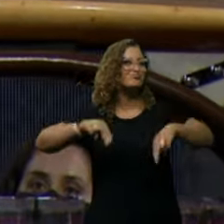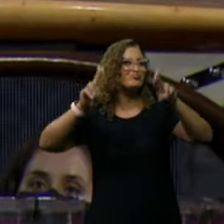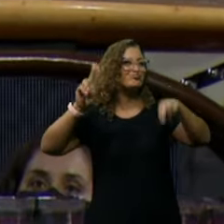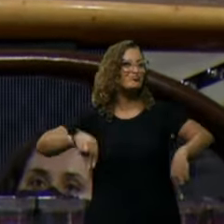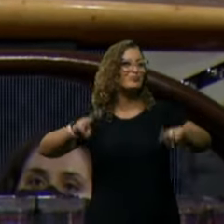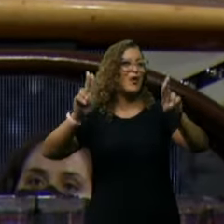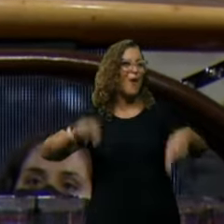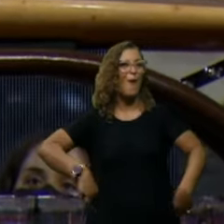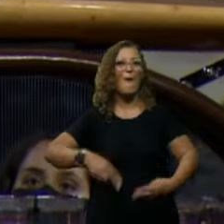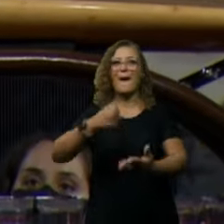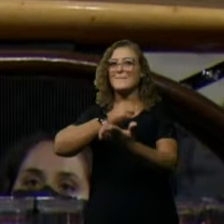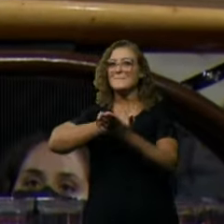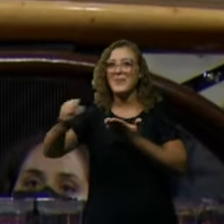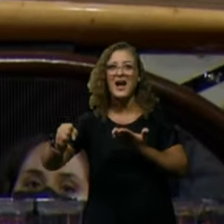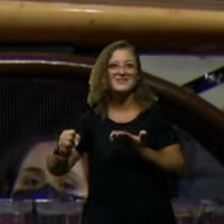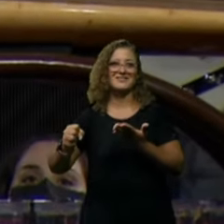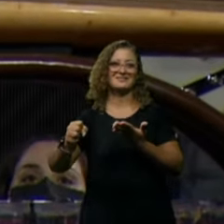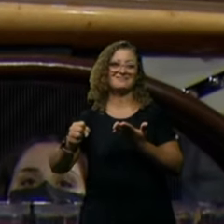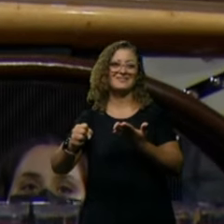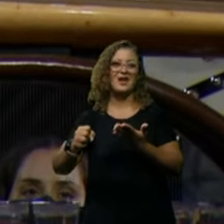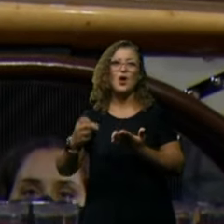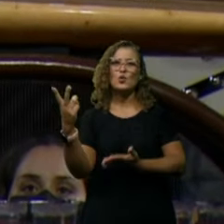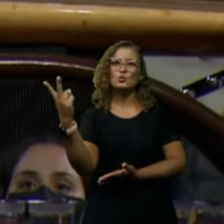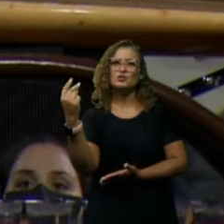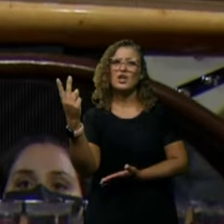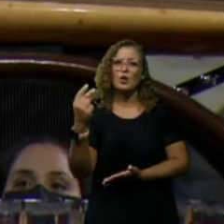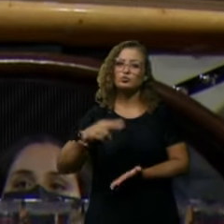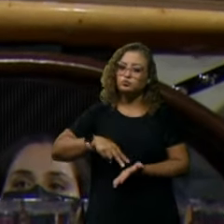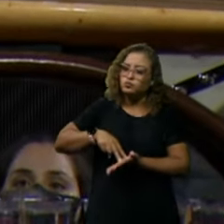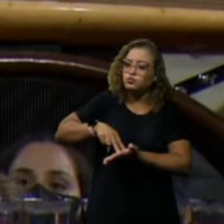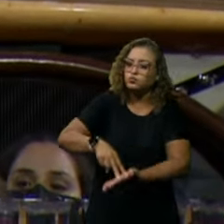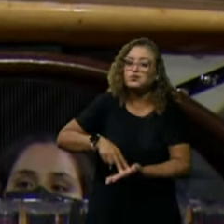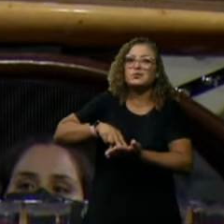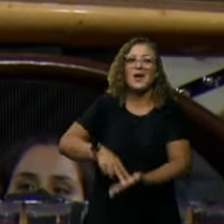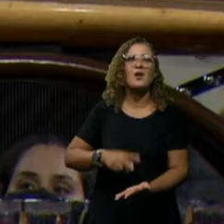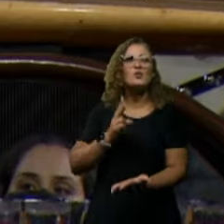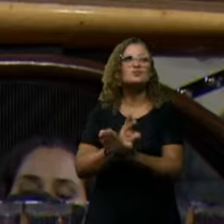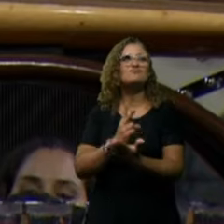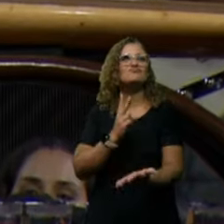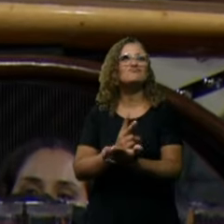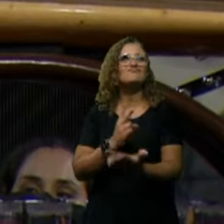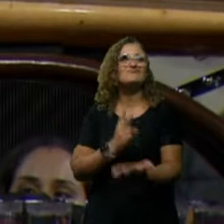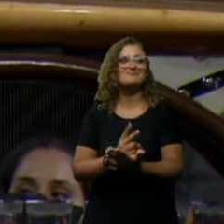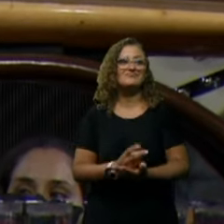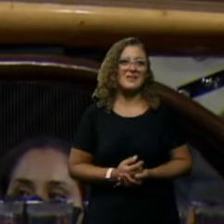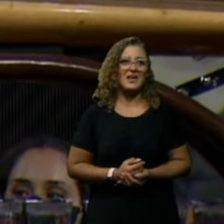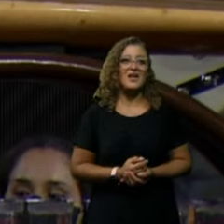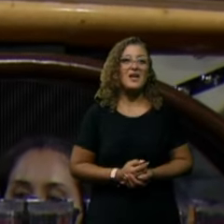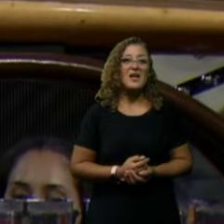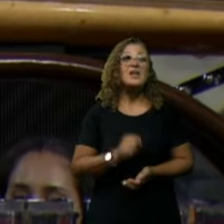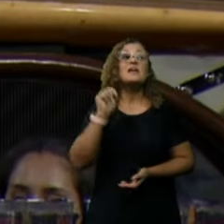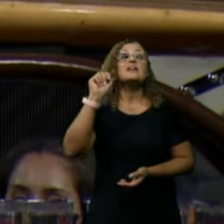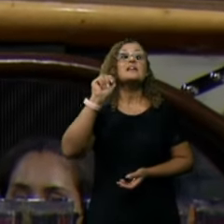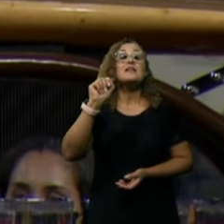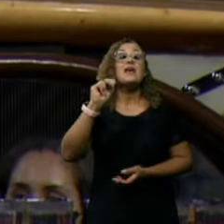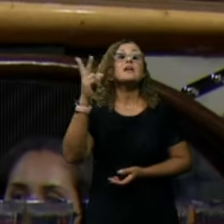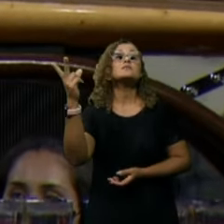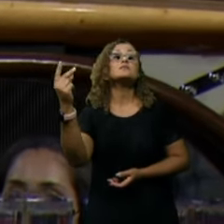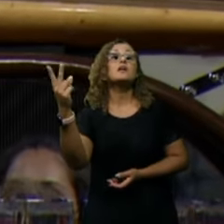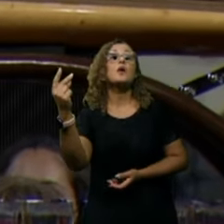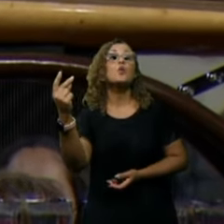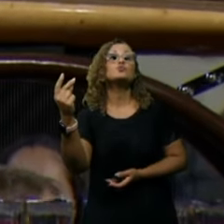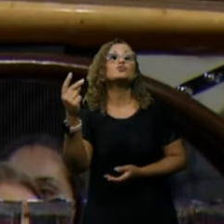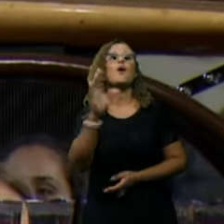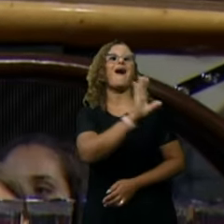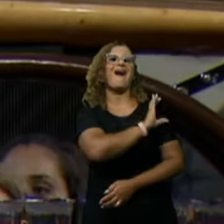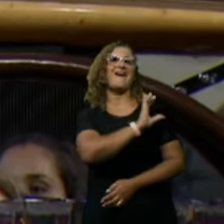o segundo será estabelecido tira o primeiro para estabelecer o segundo quem é o segundo o segundo